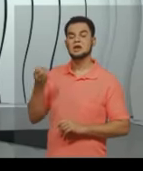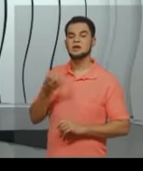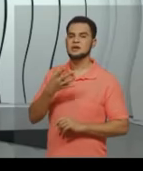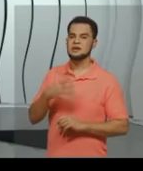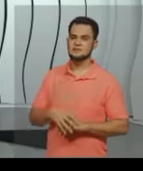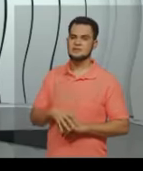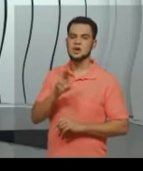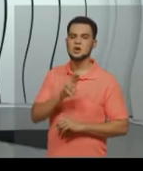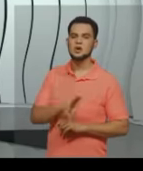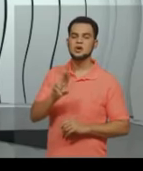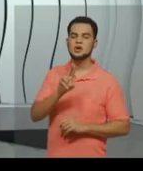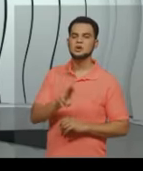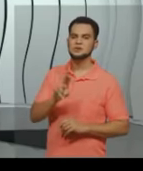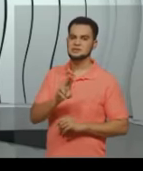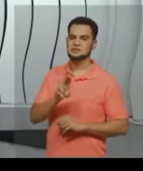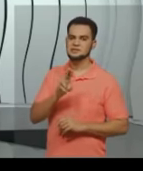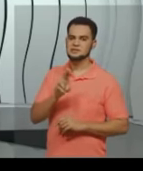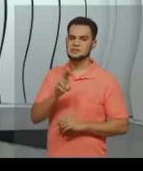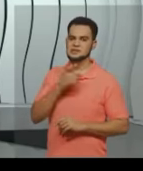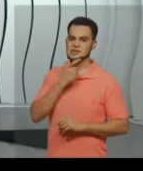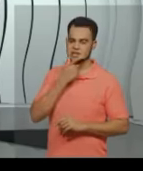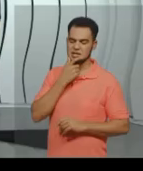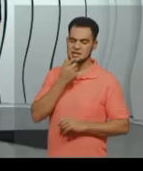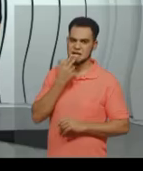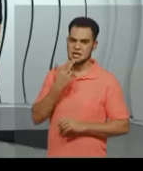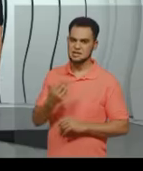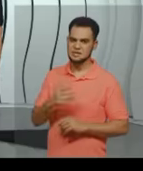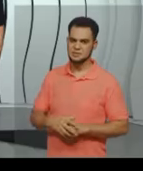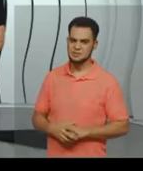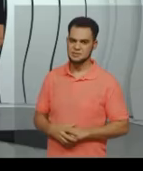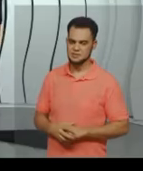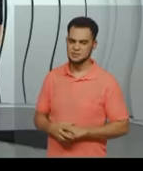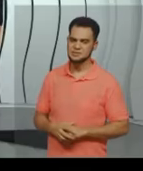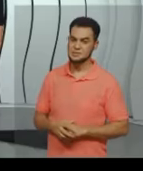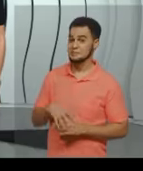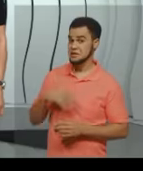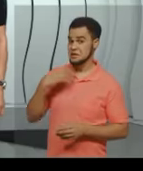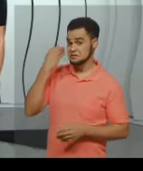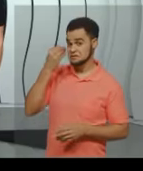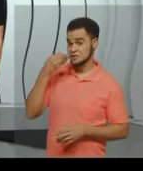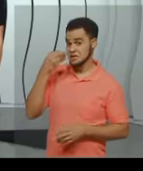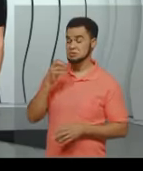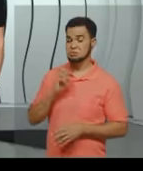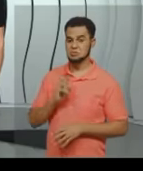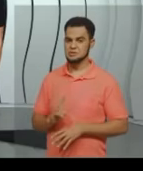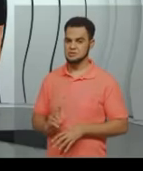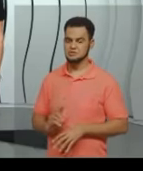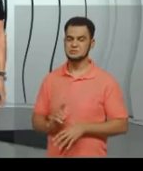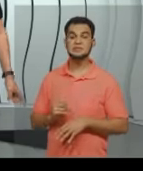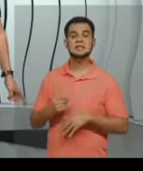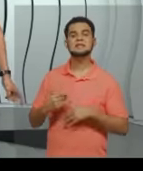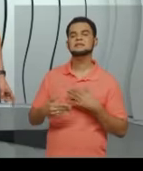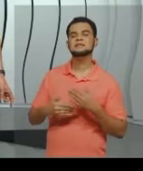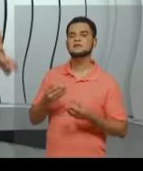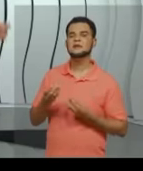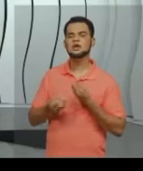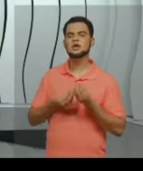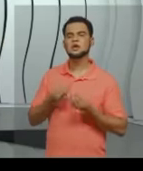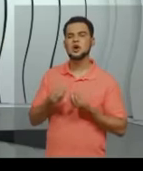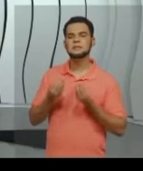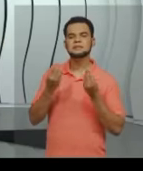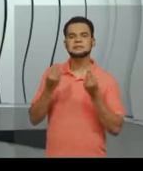da língua estrangeira, né? Usuários mais experientes ou não os falantes nativos. Desenvolver a sensibilidade e a